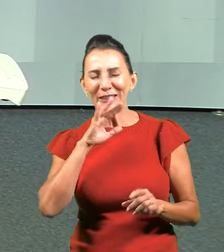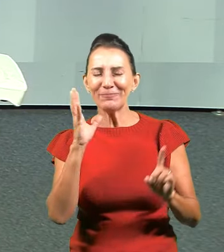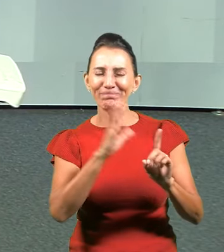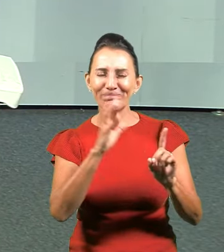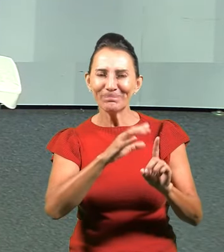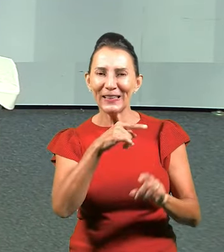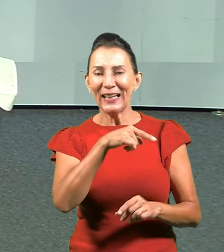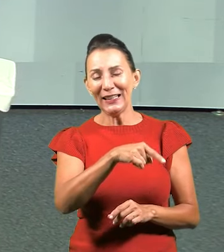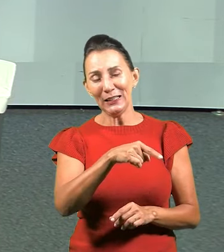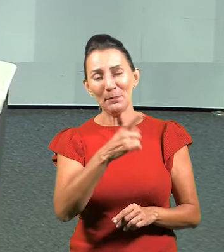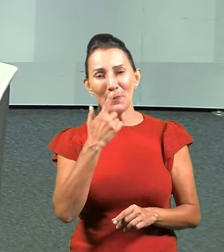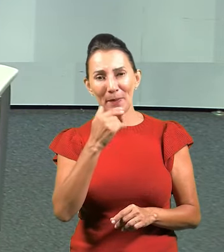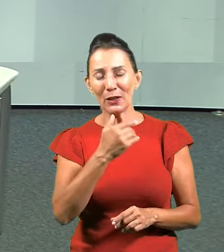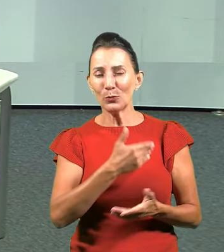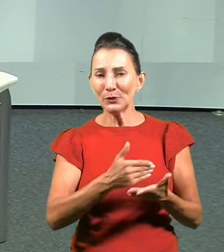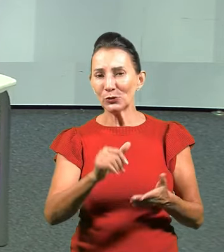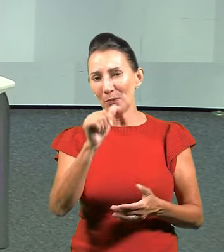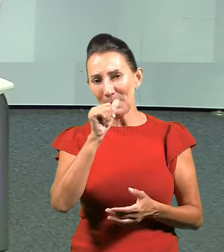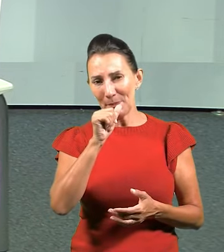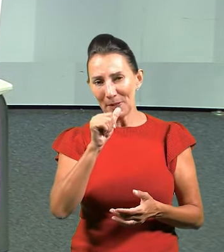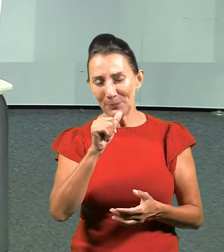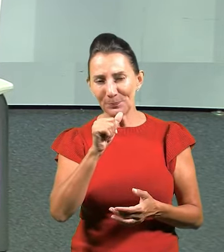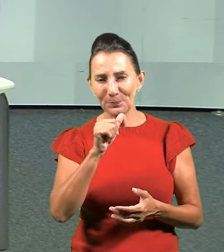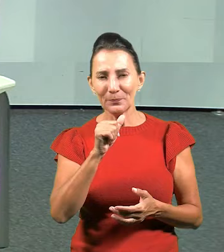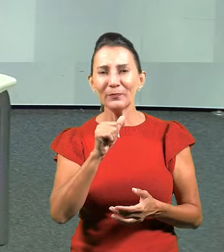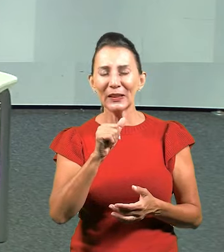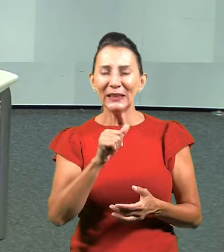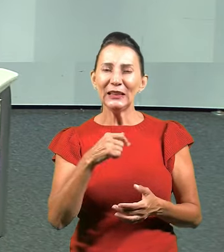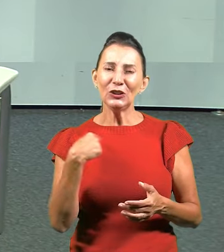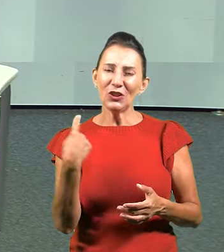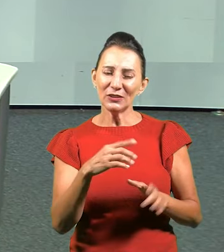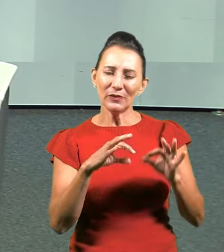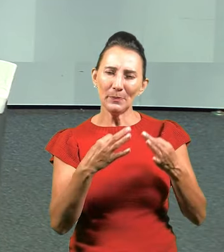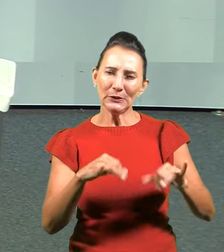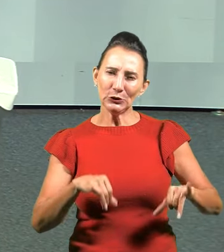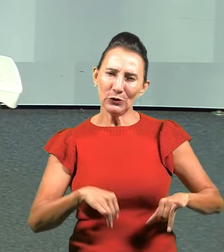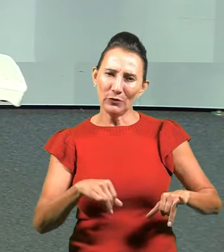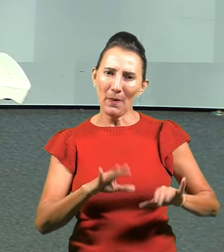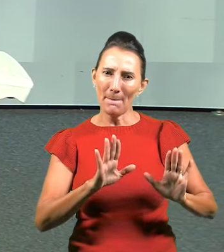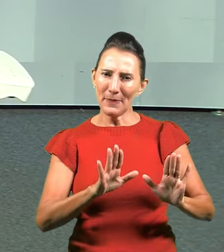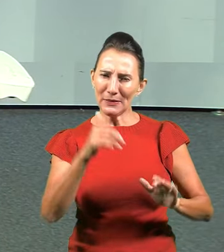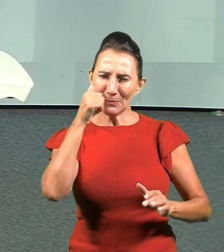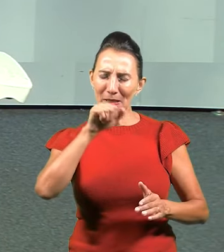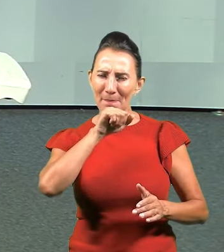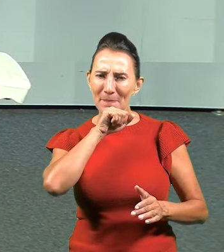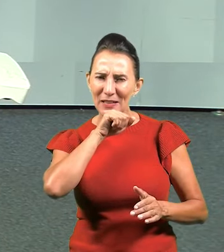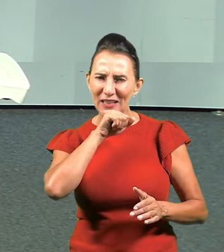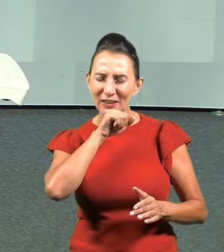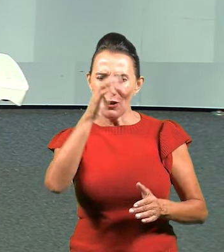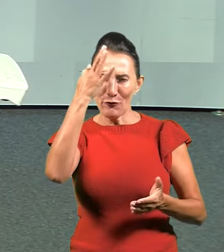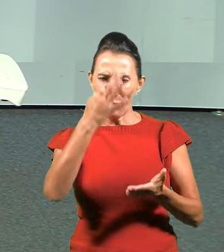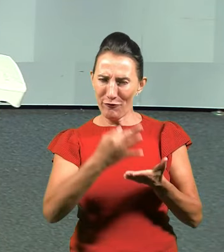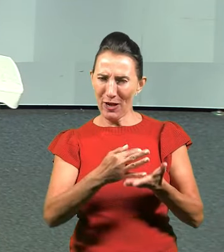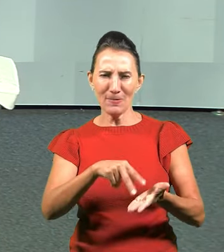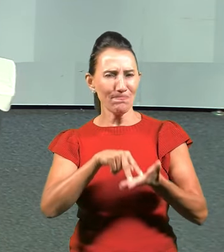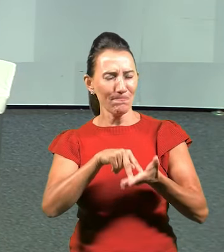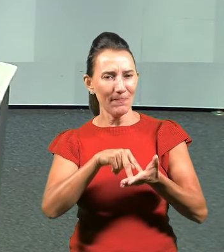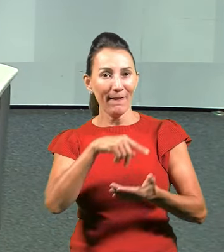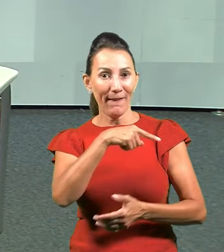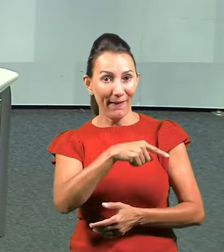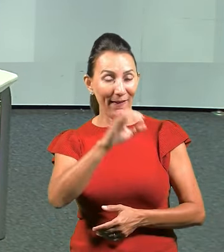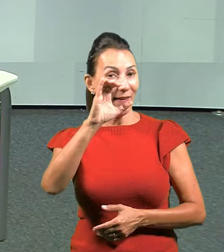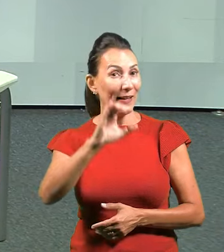para nós filhas e principalmente para minha mãe. Mas a minha mãe, ela sempre teve uma fé inabalável, assim, mesmo sendo católica.